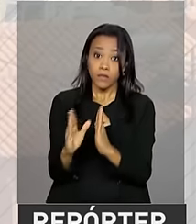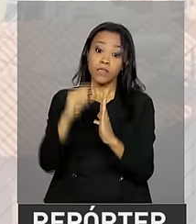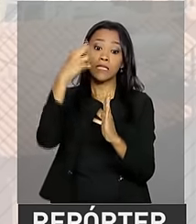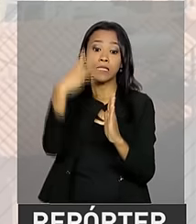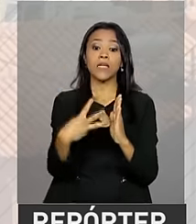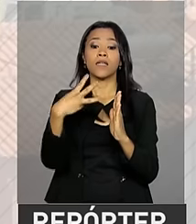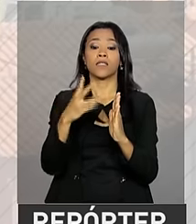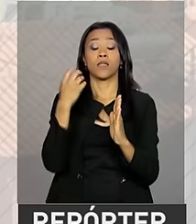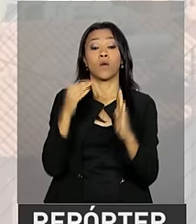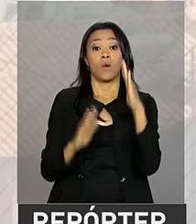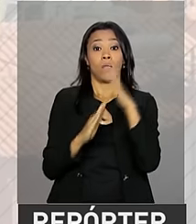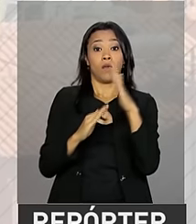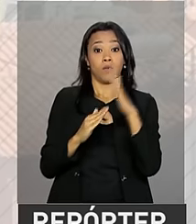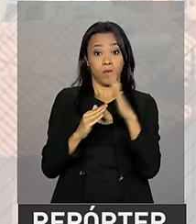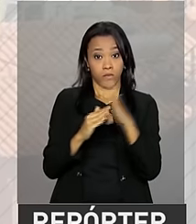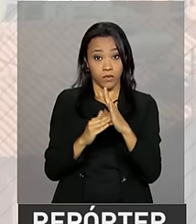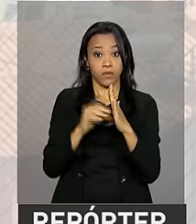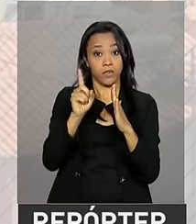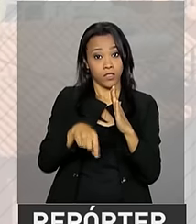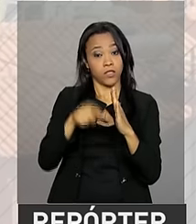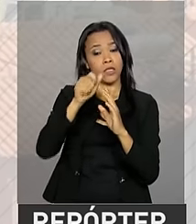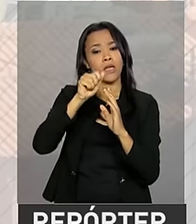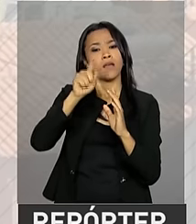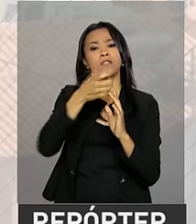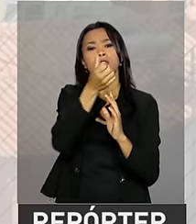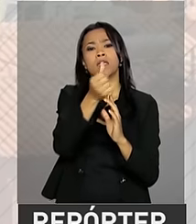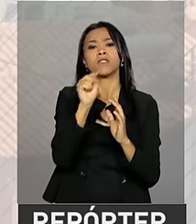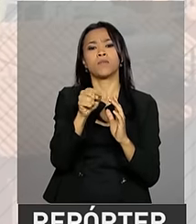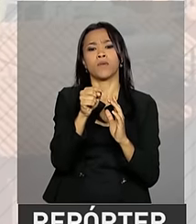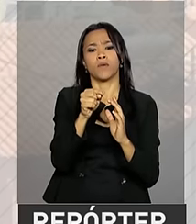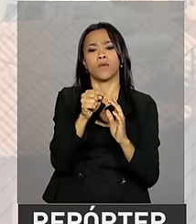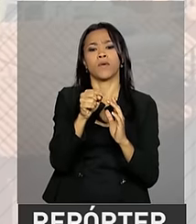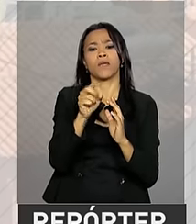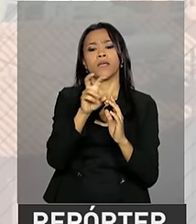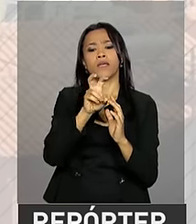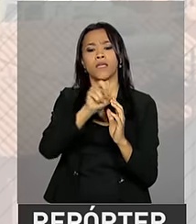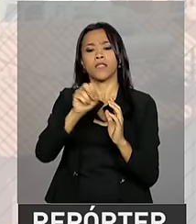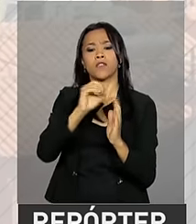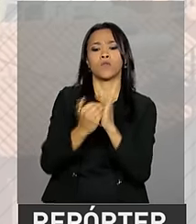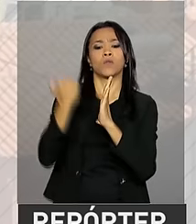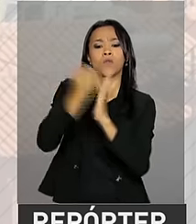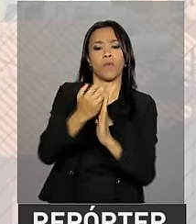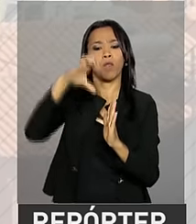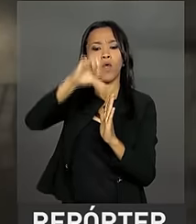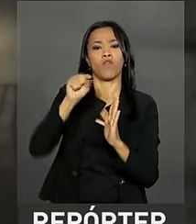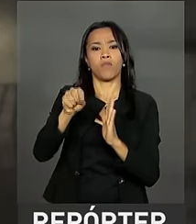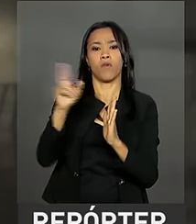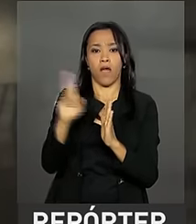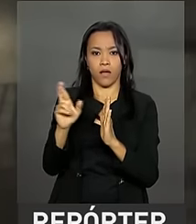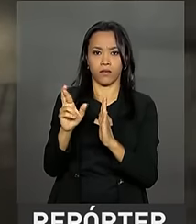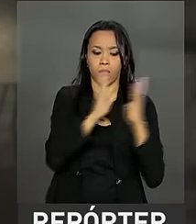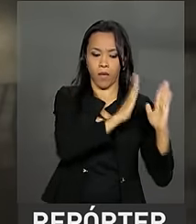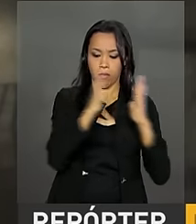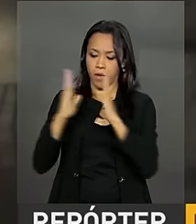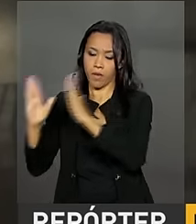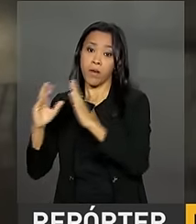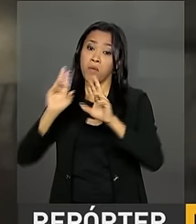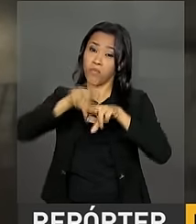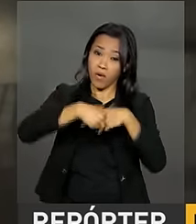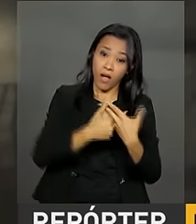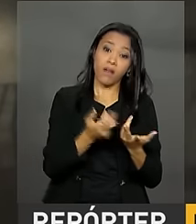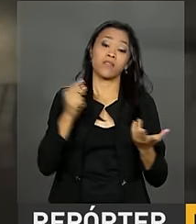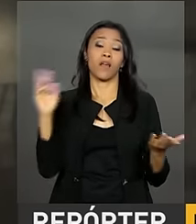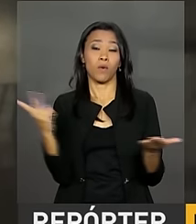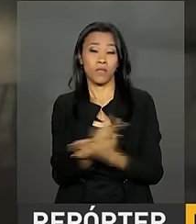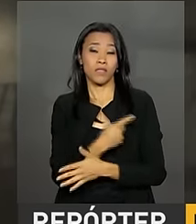3, o teto de renda familiar mensal aumenta de R$ 6.500 para R$ 9.000. Por conta da defasagem no valor